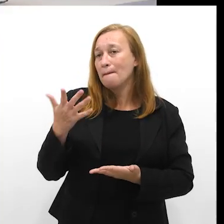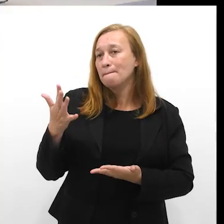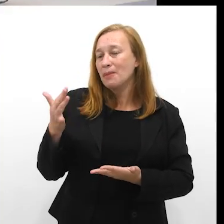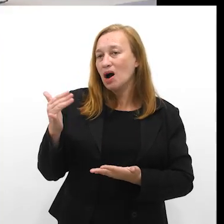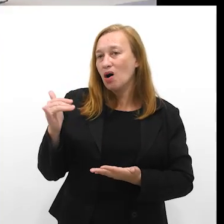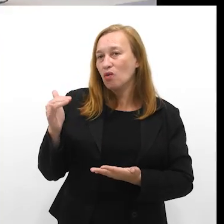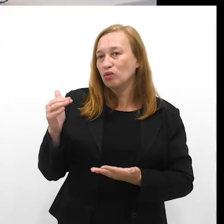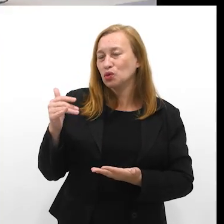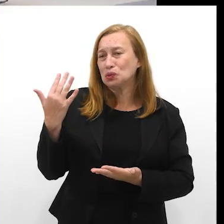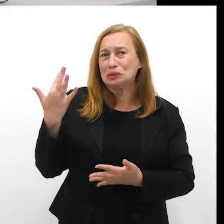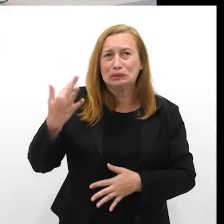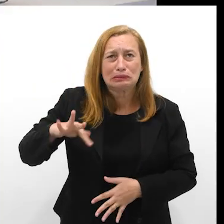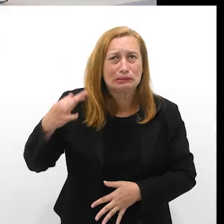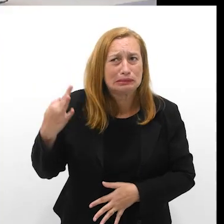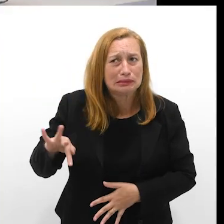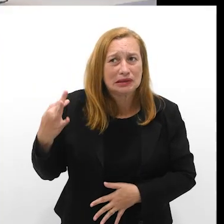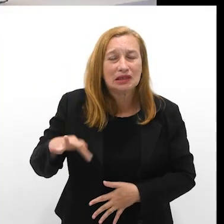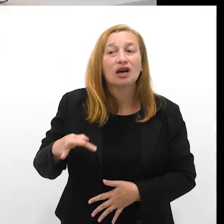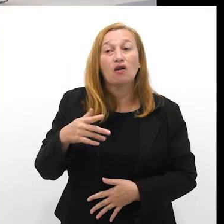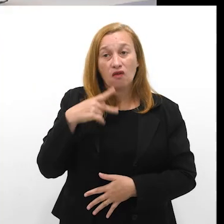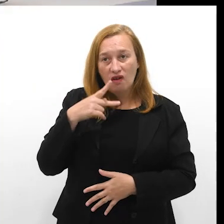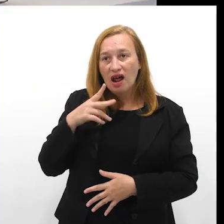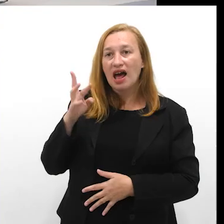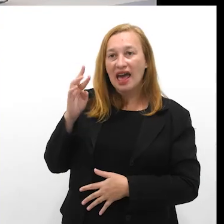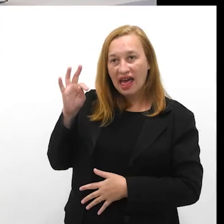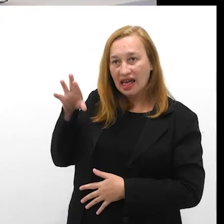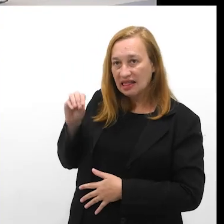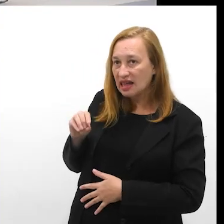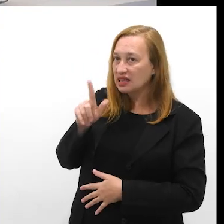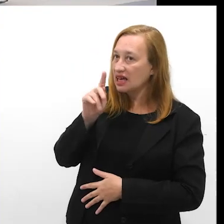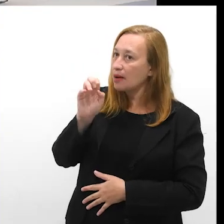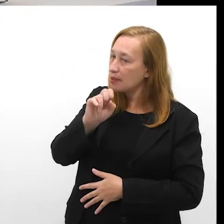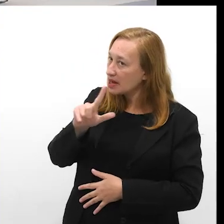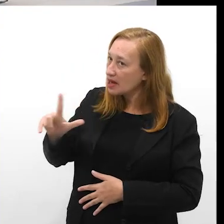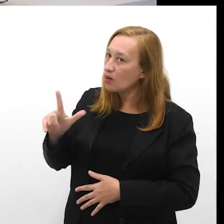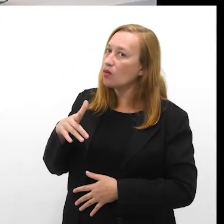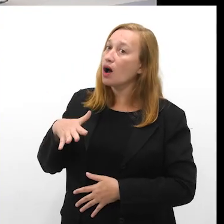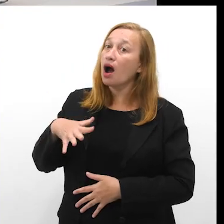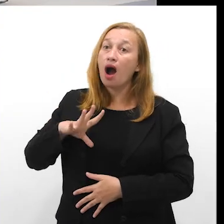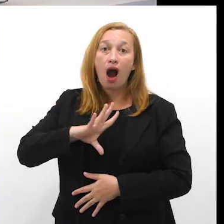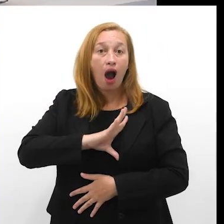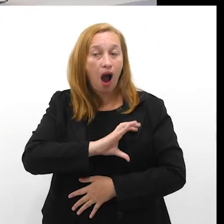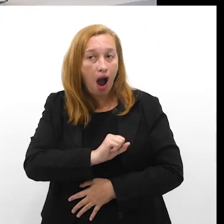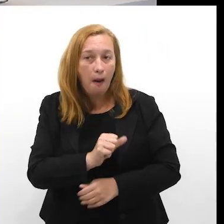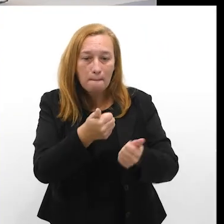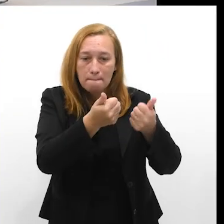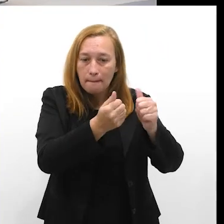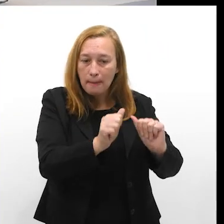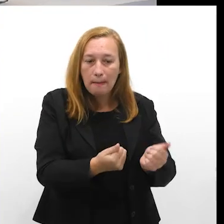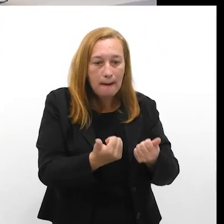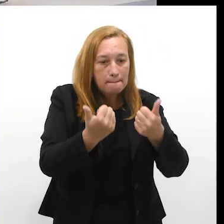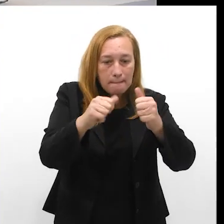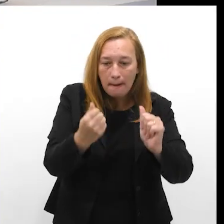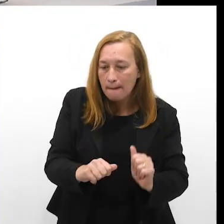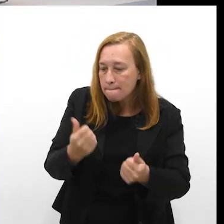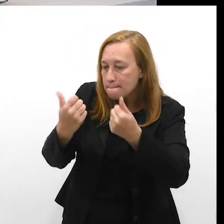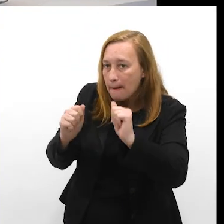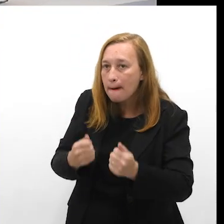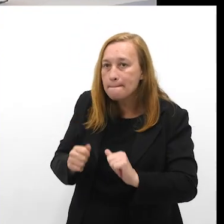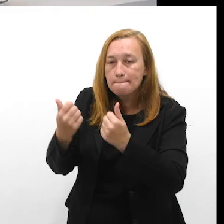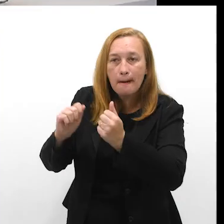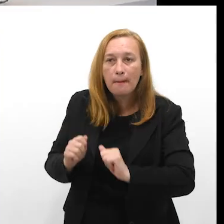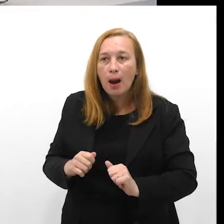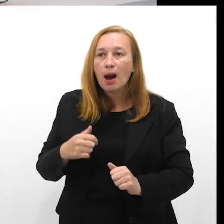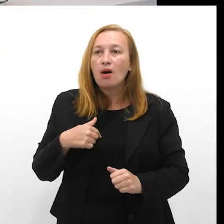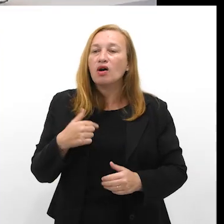mãozinha machucada no final. Porque eu vou te contar, o Leonardo Bora e o Gabriel, eles amam escultura. É tudo resolvido na